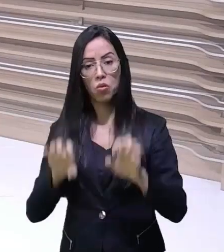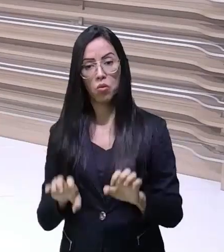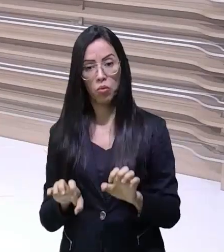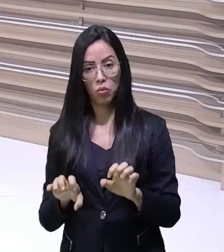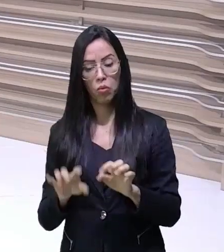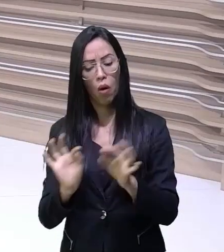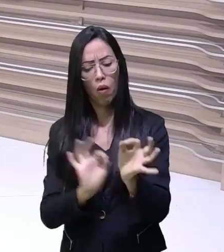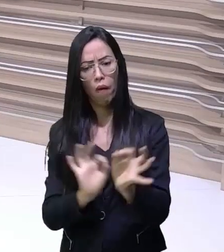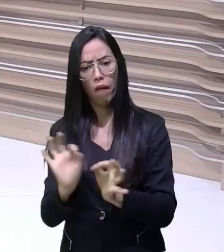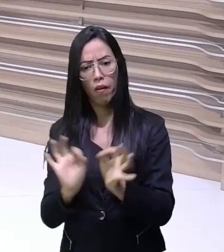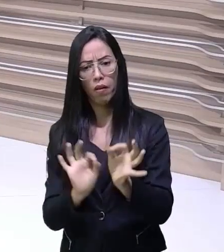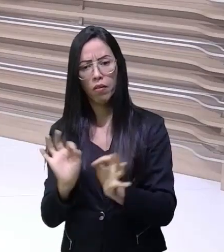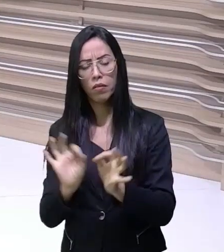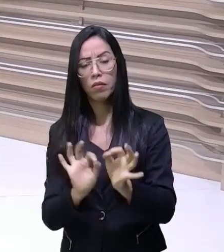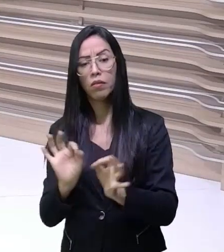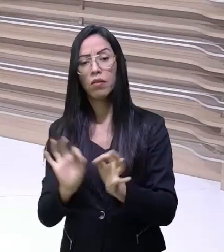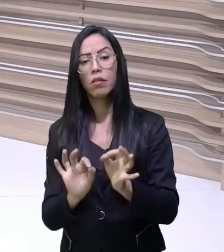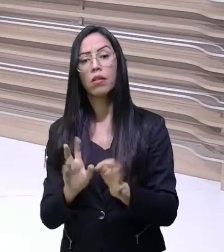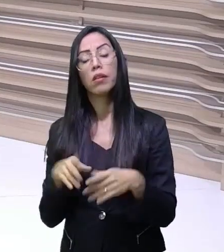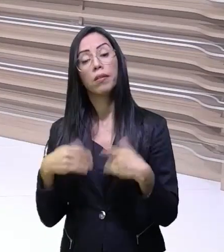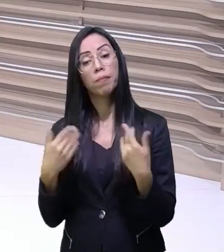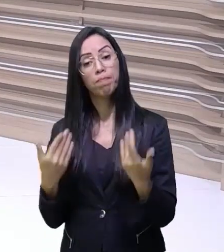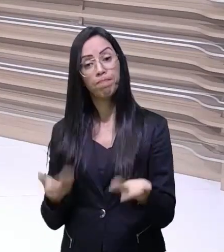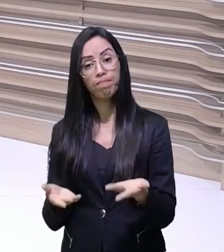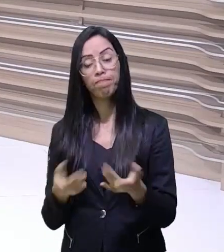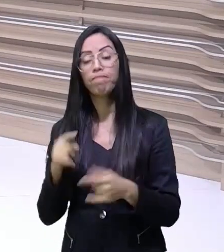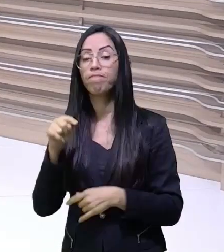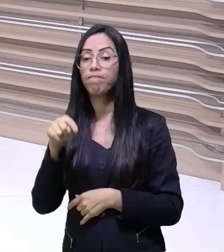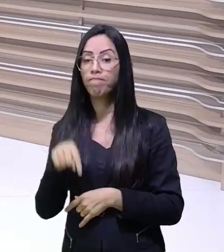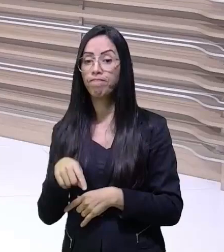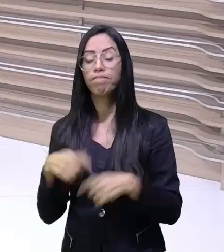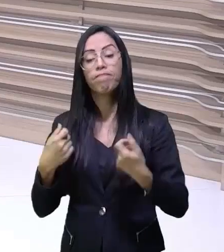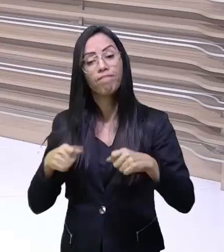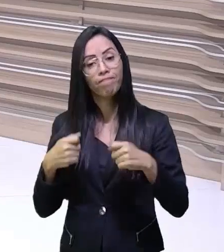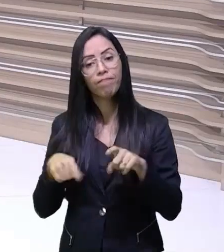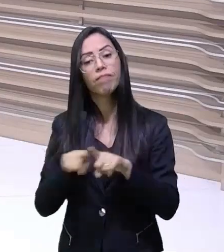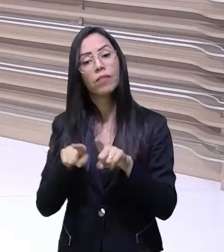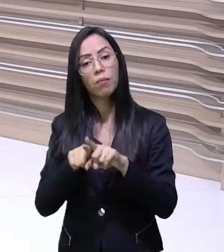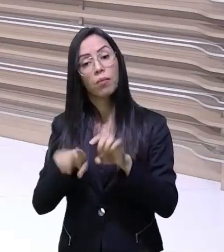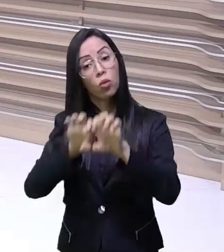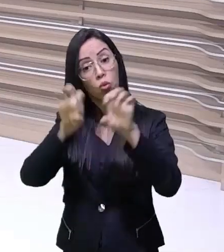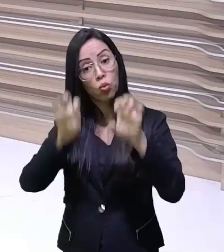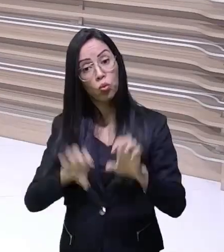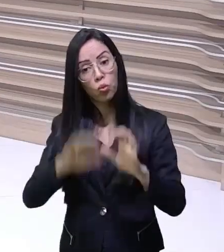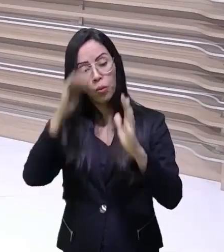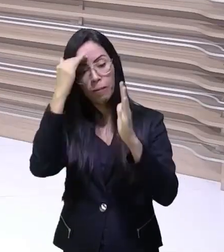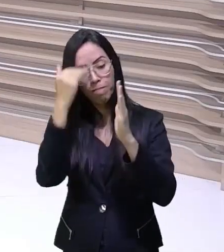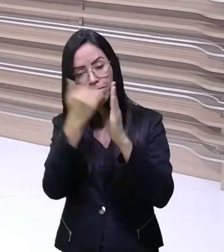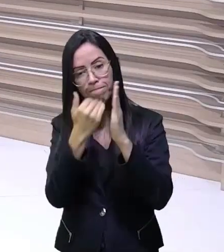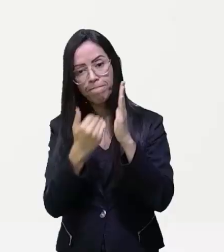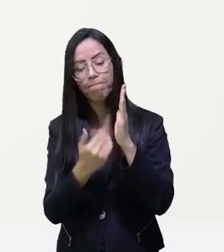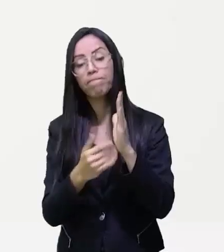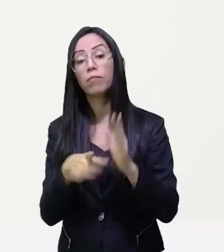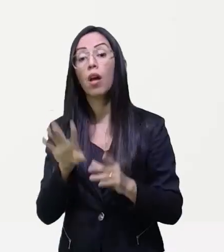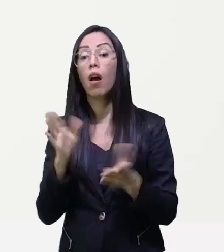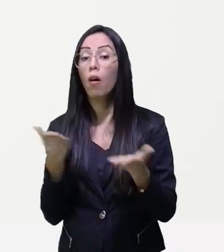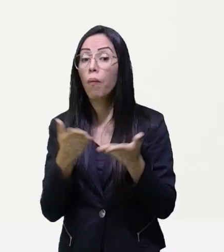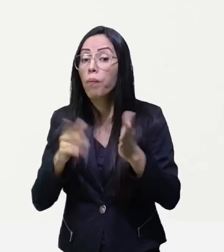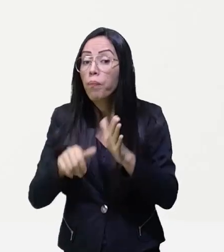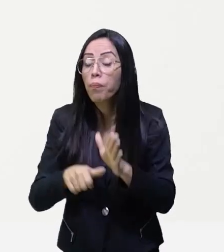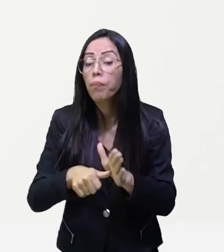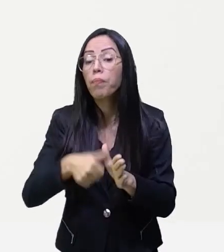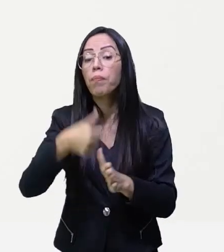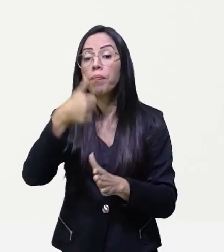exemplo, também ele precisa seguir e respeitar essa estrutura. Então, vamos ver qual é a estrutura? Primeiro, eu tenho